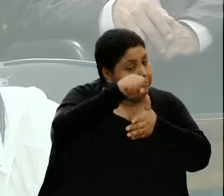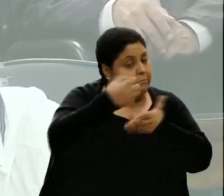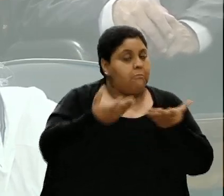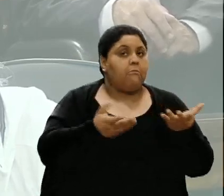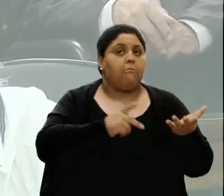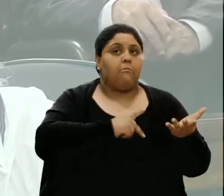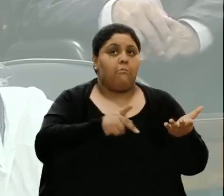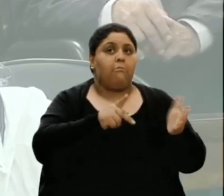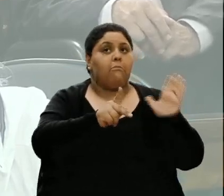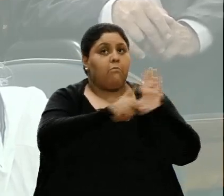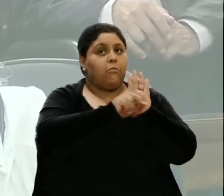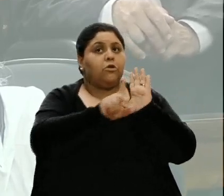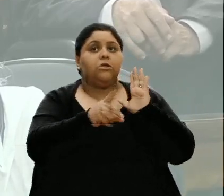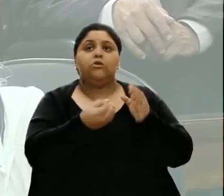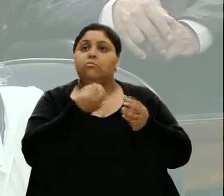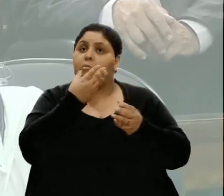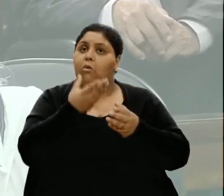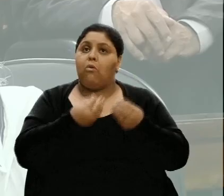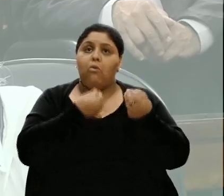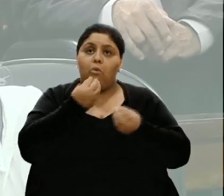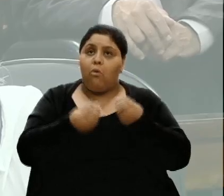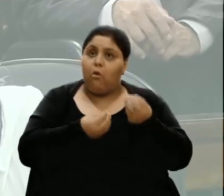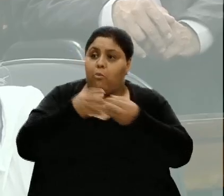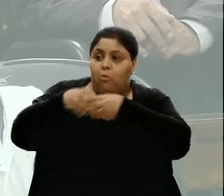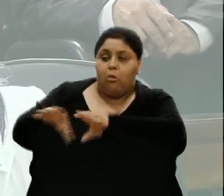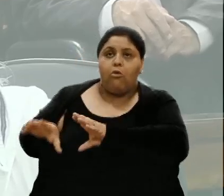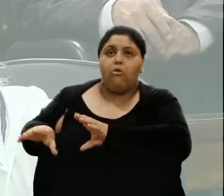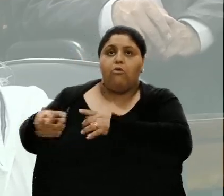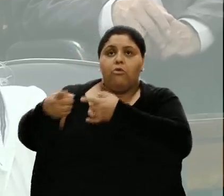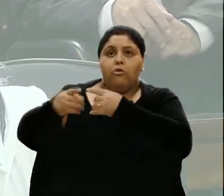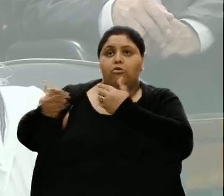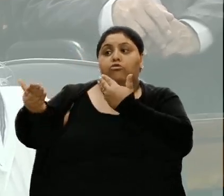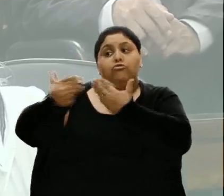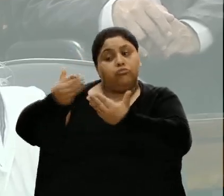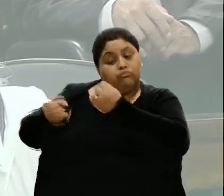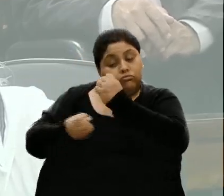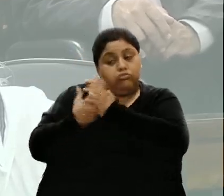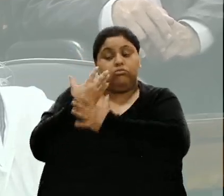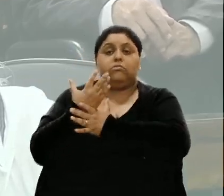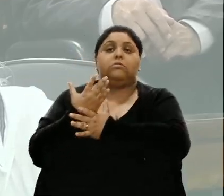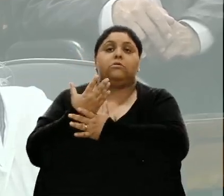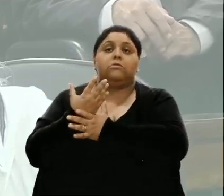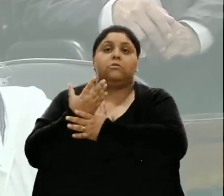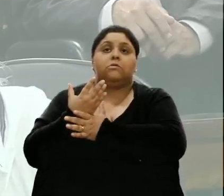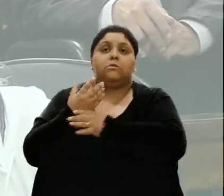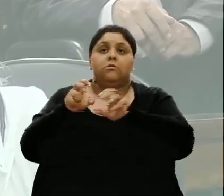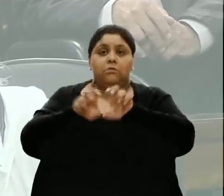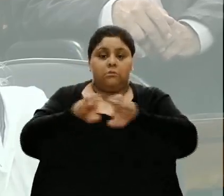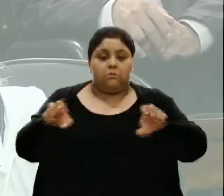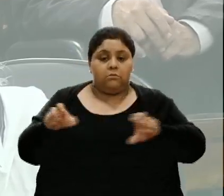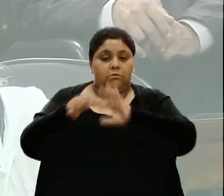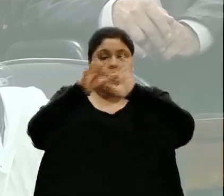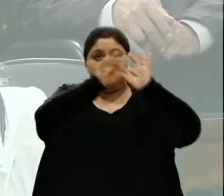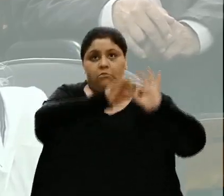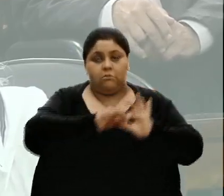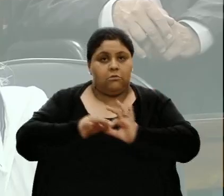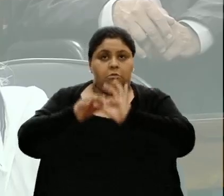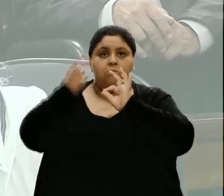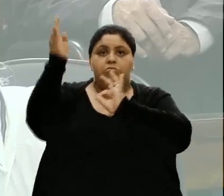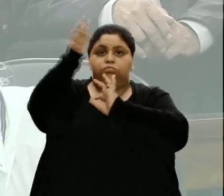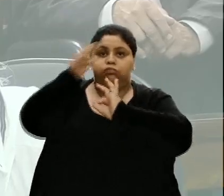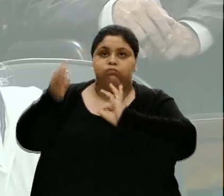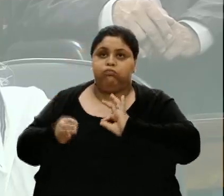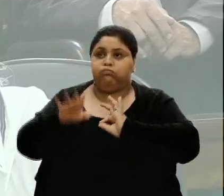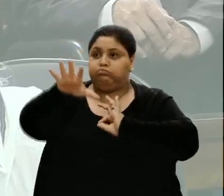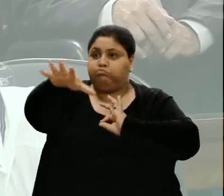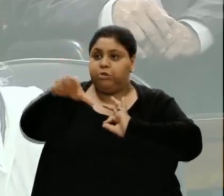Um projeto bom, como é que nós vamos votar contra o projeto da moradia? Só que dúvidas surgiram porque a bancada do União Brasil veio no meu ouvido, me pegou no corredor,